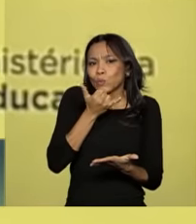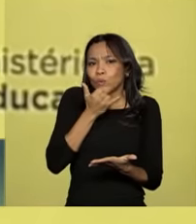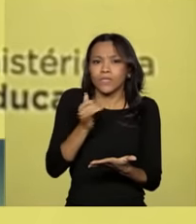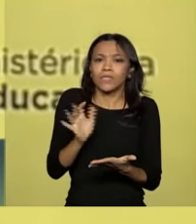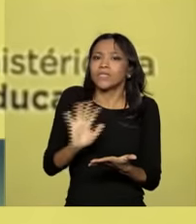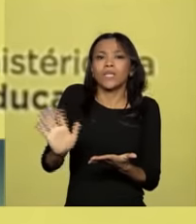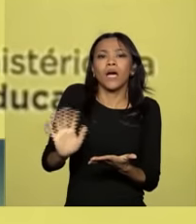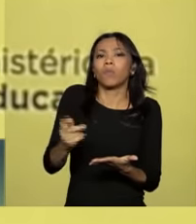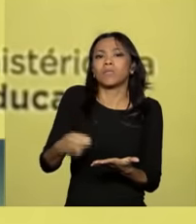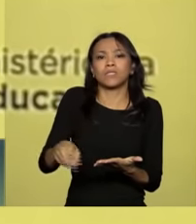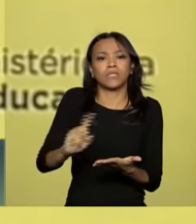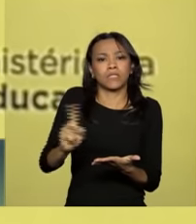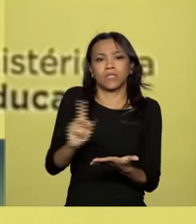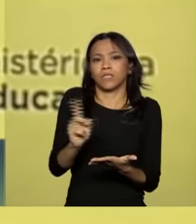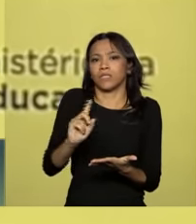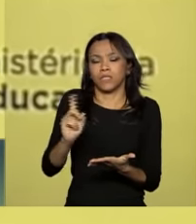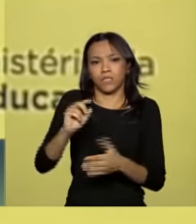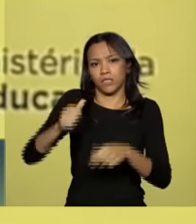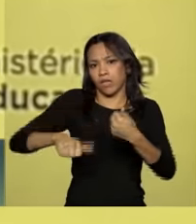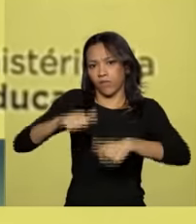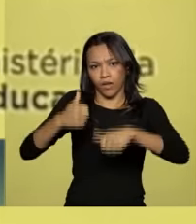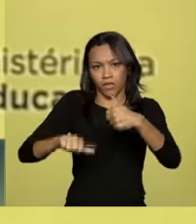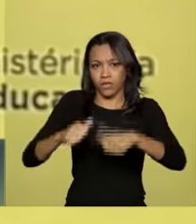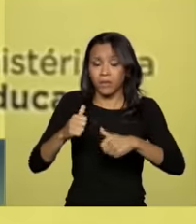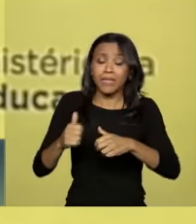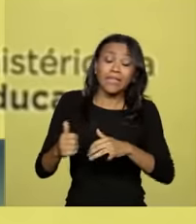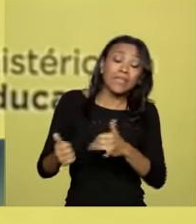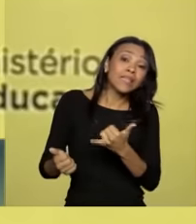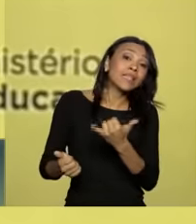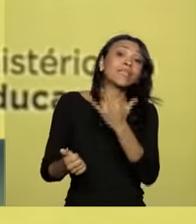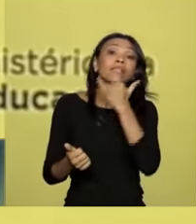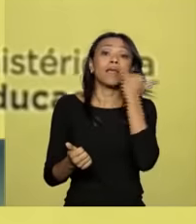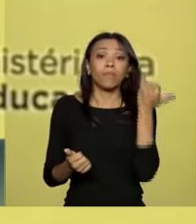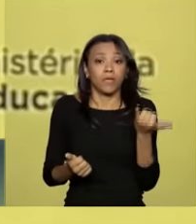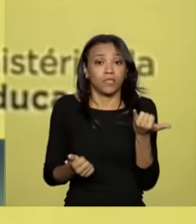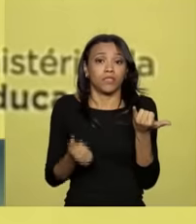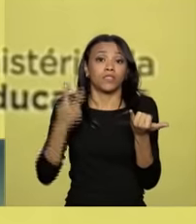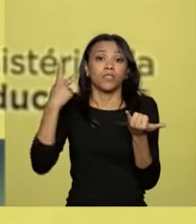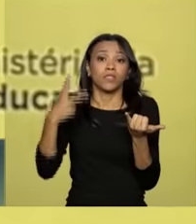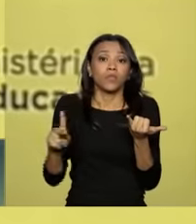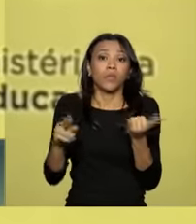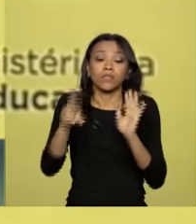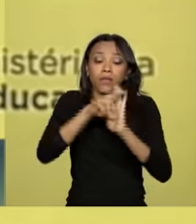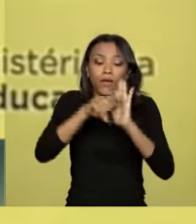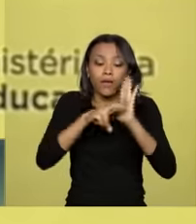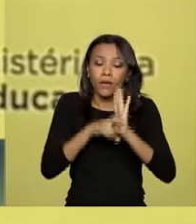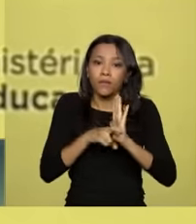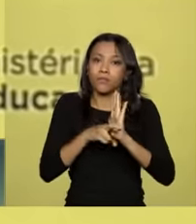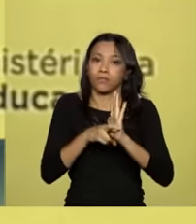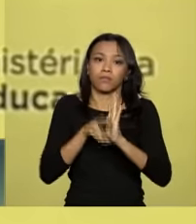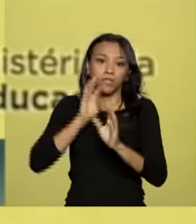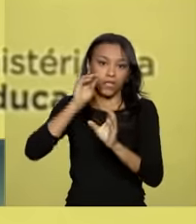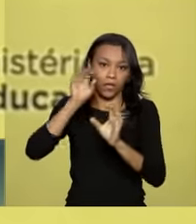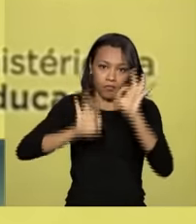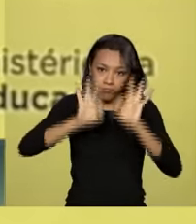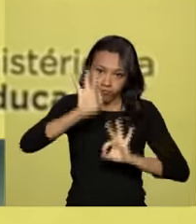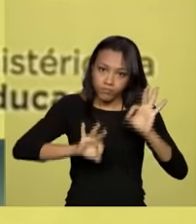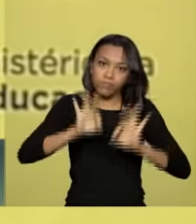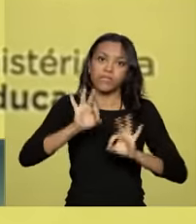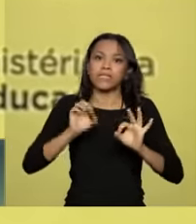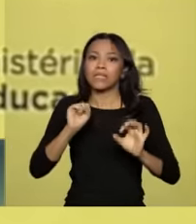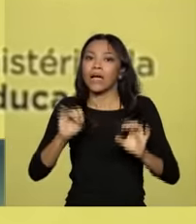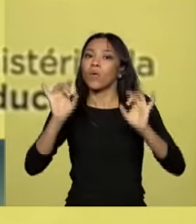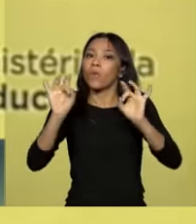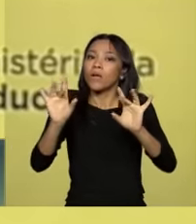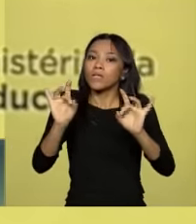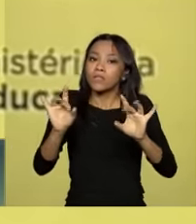dessa avaliação em loco, dependendo do indicador dele de qualidade, né? Então, através de um indicador